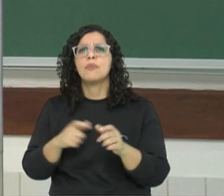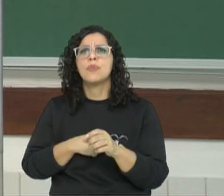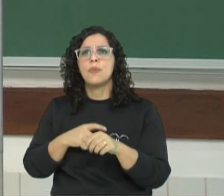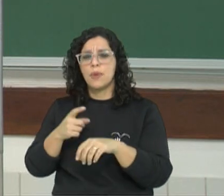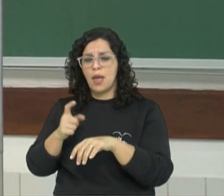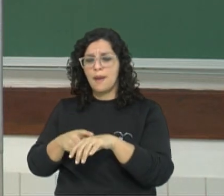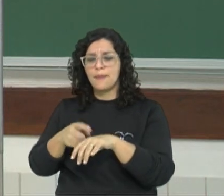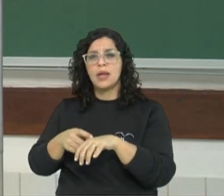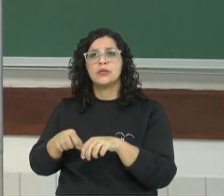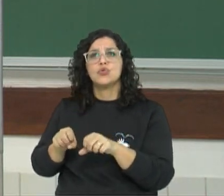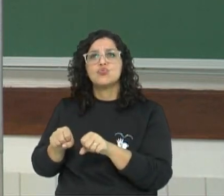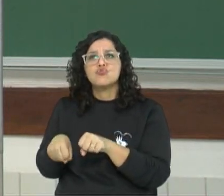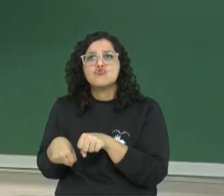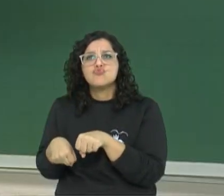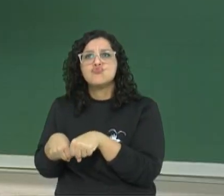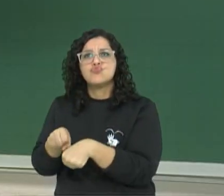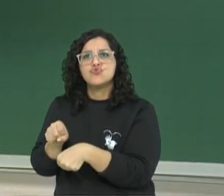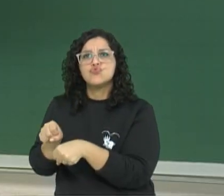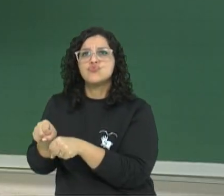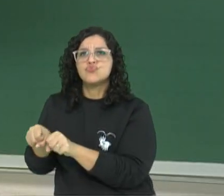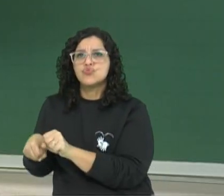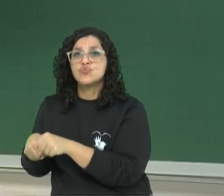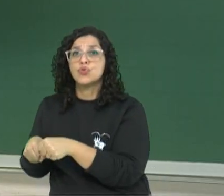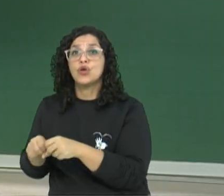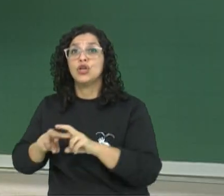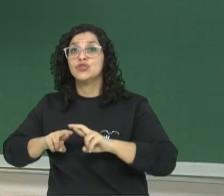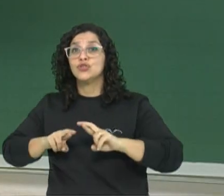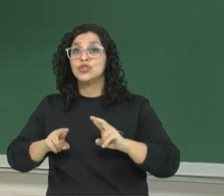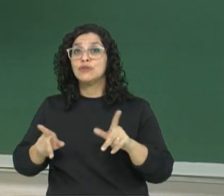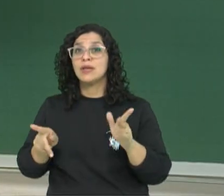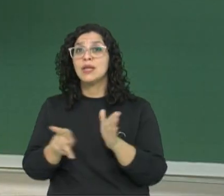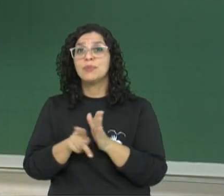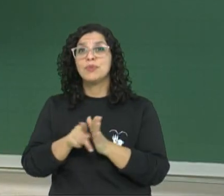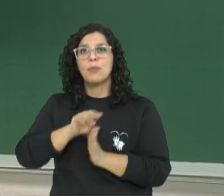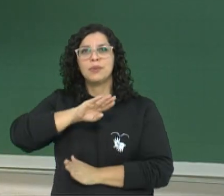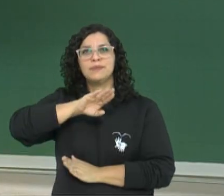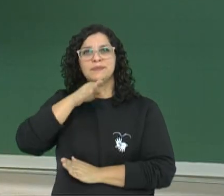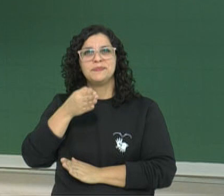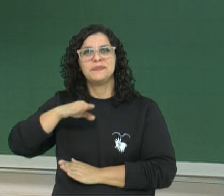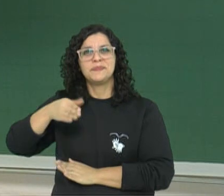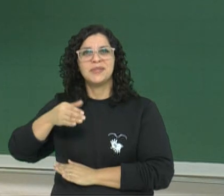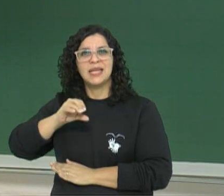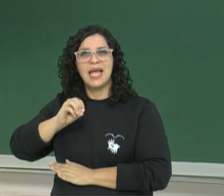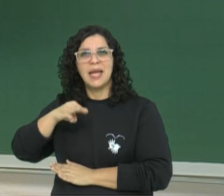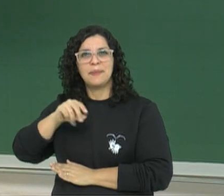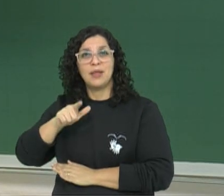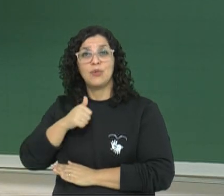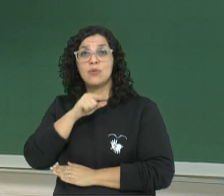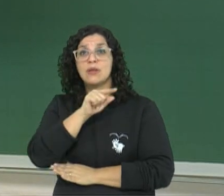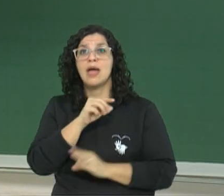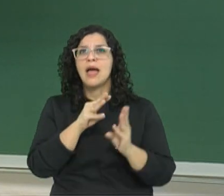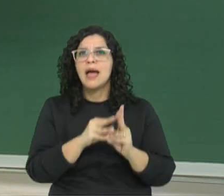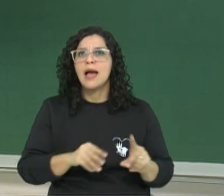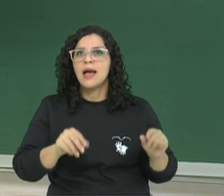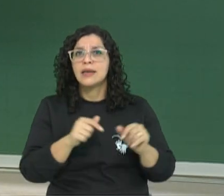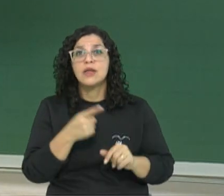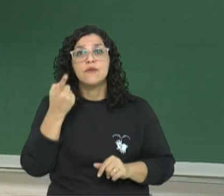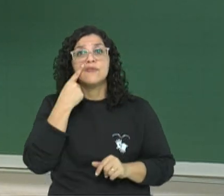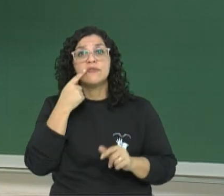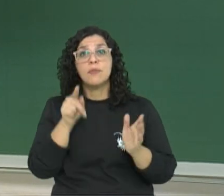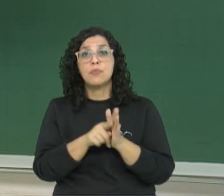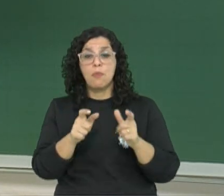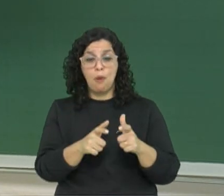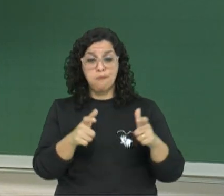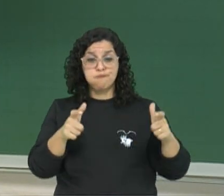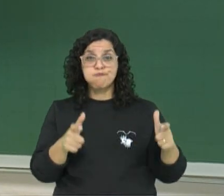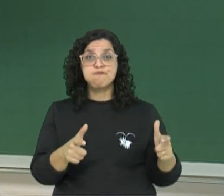exemplo, mais largo. Diferente, por exemplo, dos camelos. Os camelos, como eles andam, né, na areia, você percebe, se você for analisar uma pata